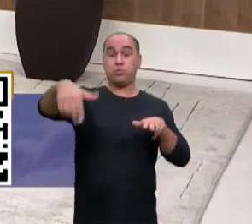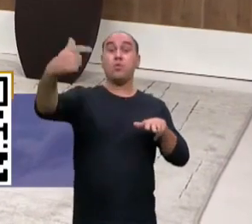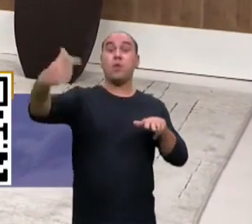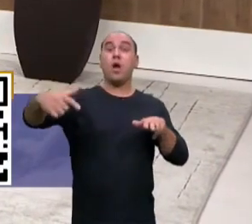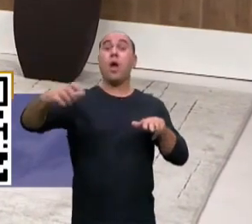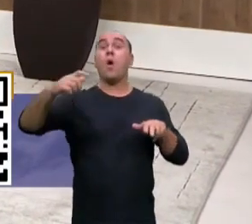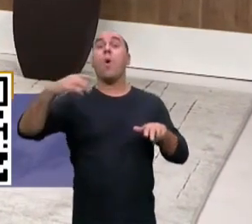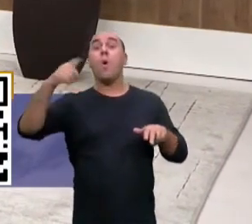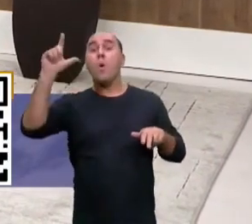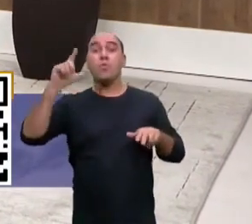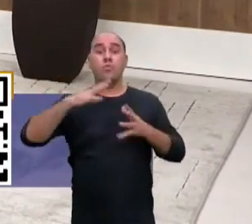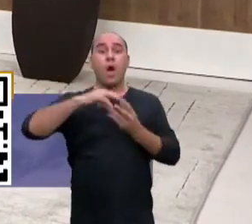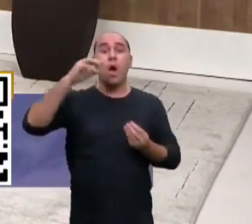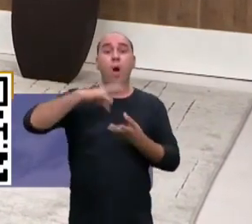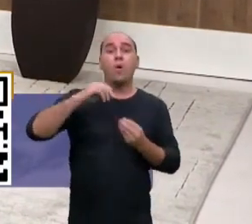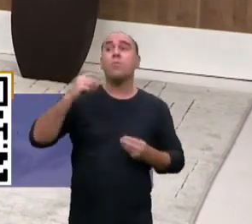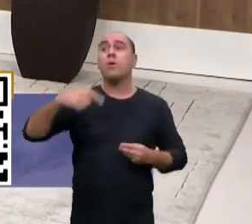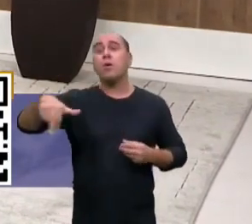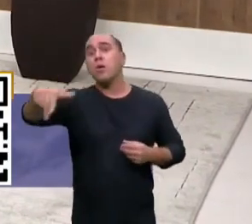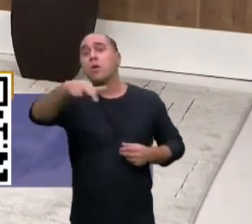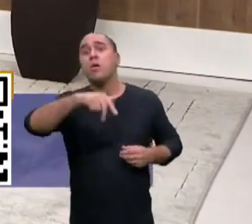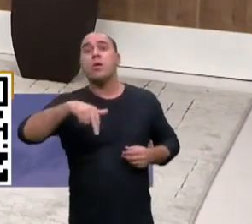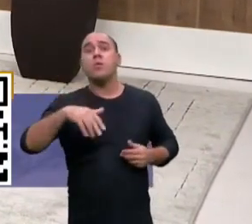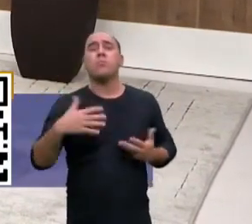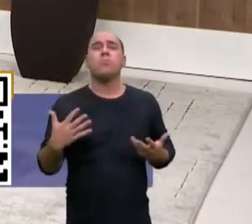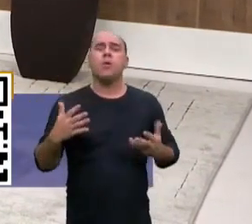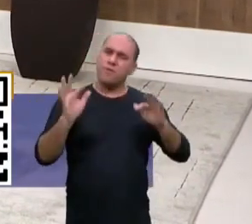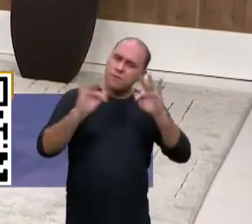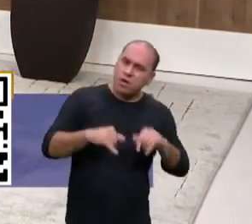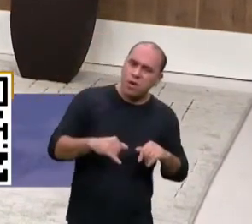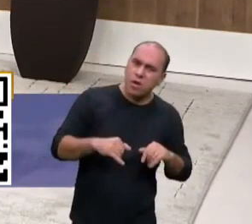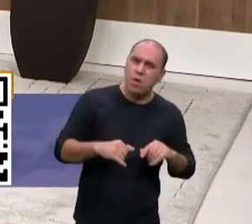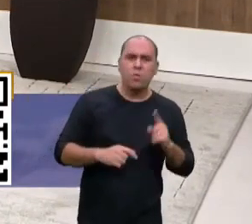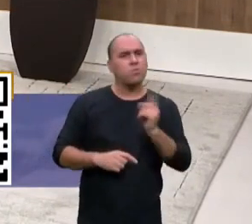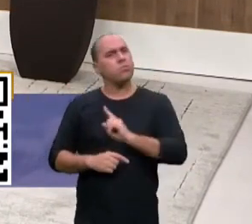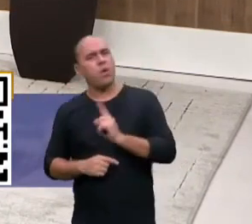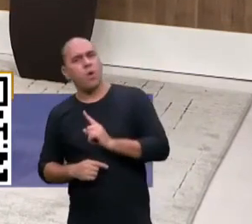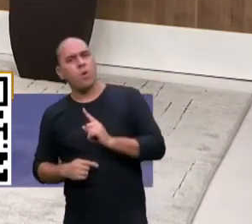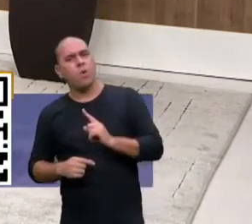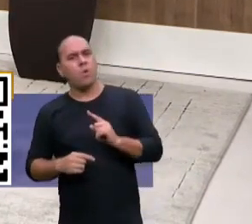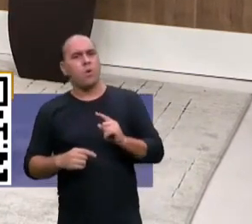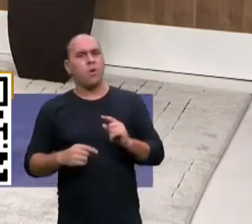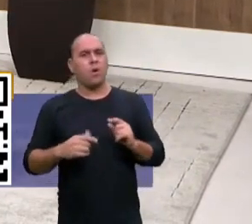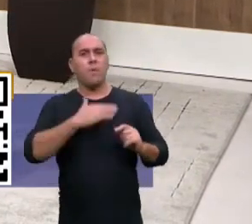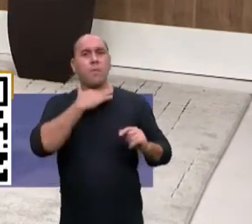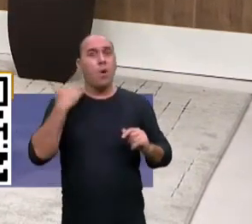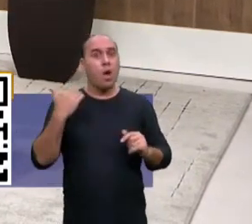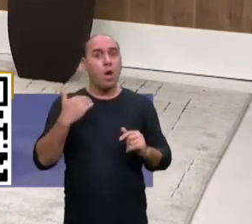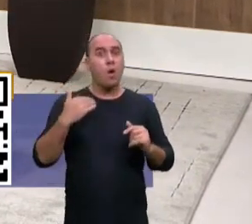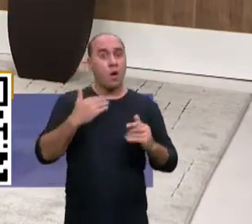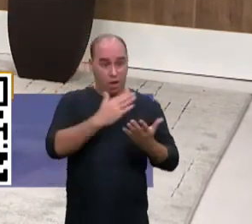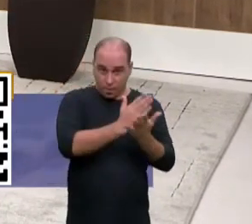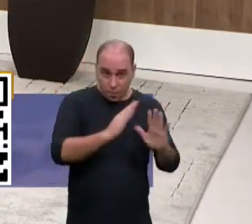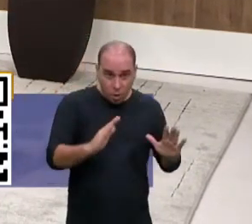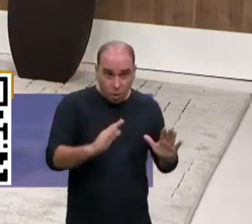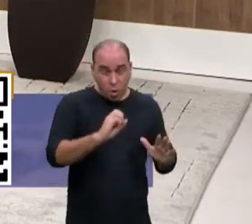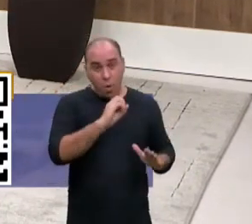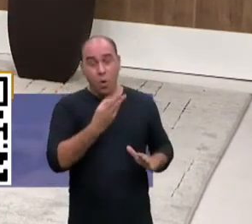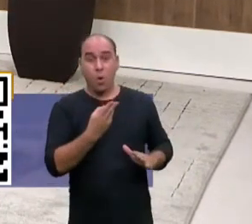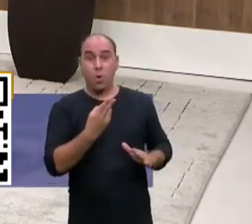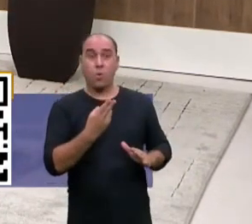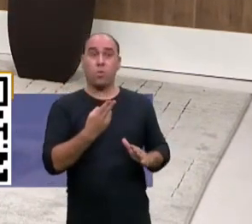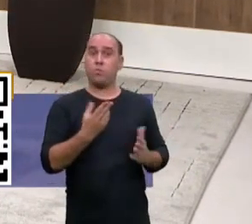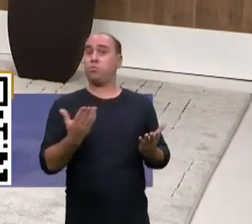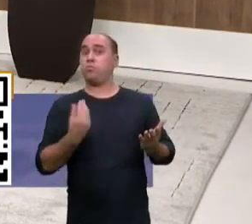outro plano em outro lugar o que significa morte morte é o fim ou não é o fim e depois da morte a pessoa tá viva ele tá viva não morreu